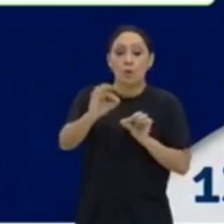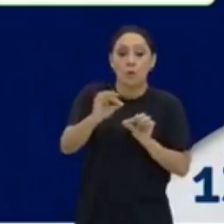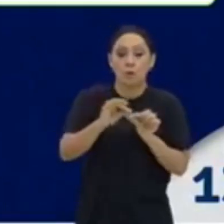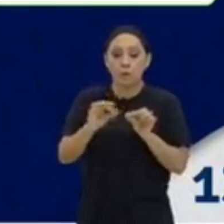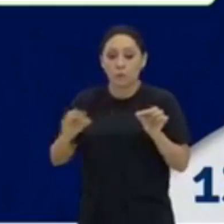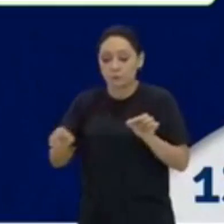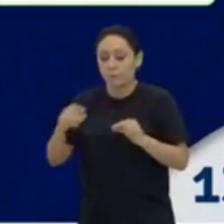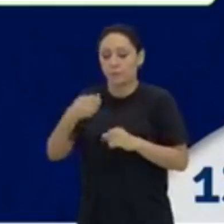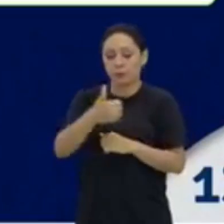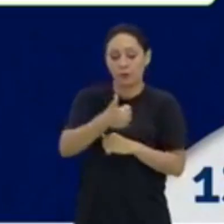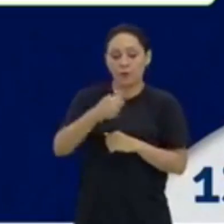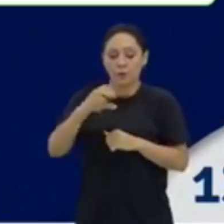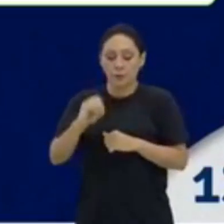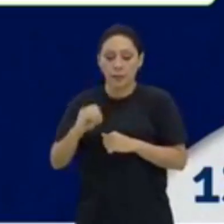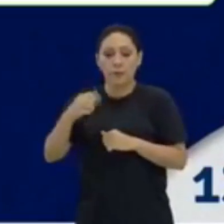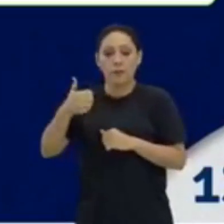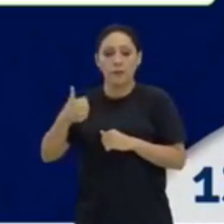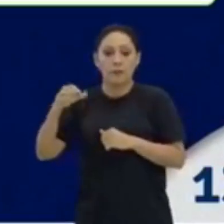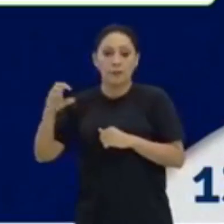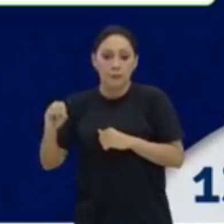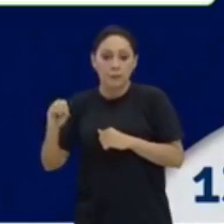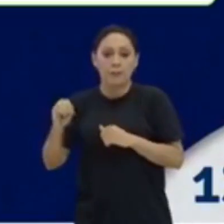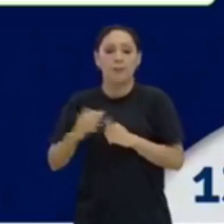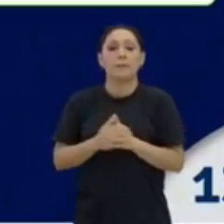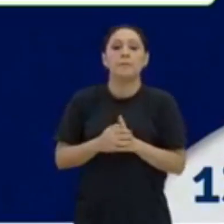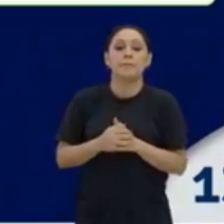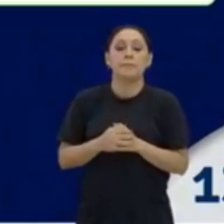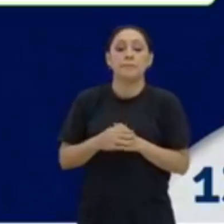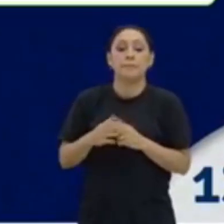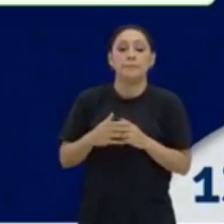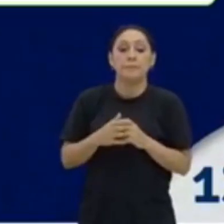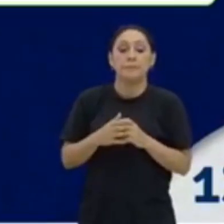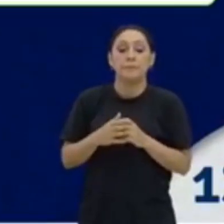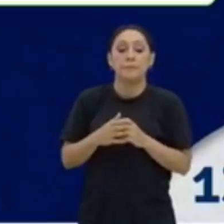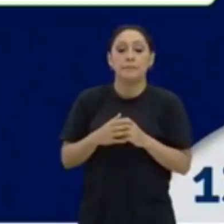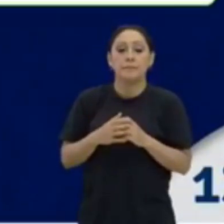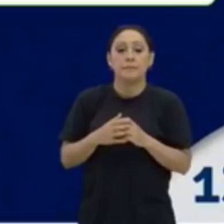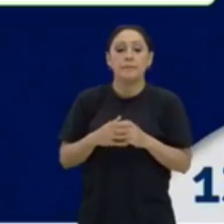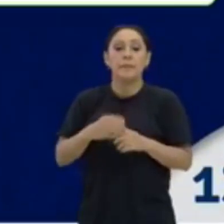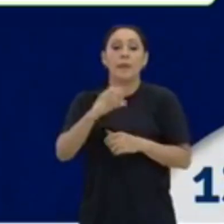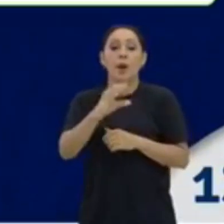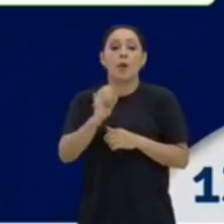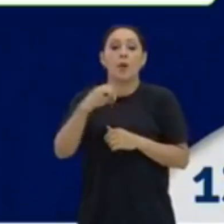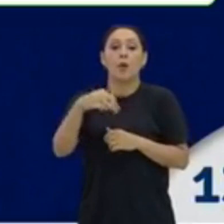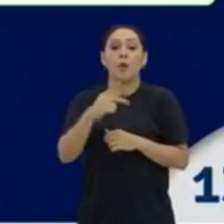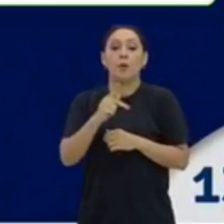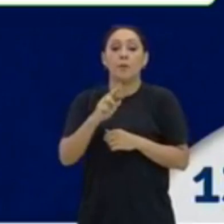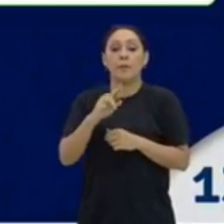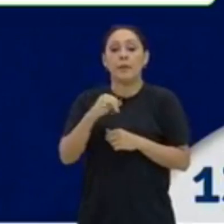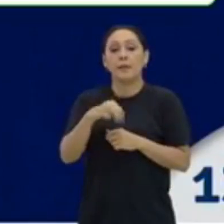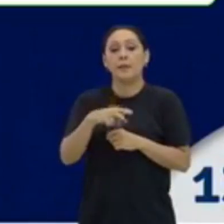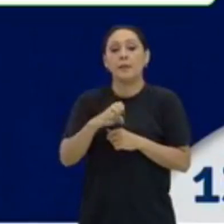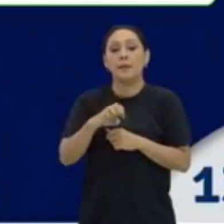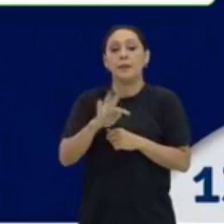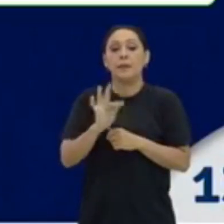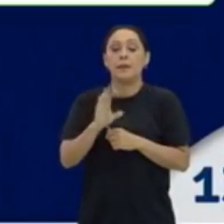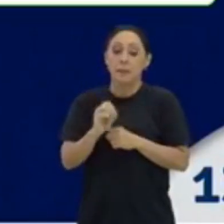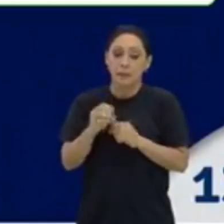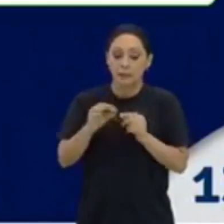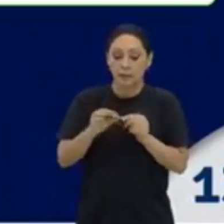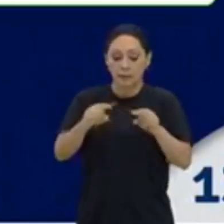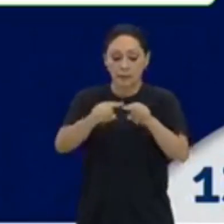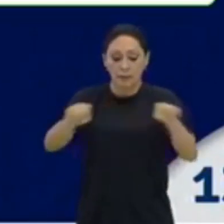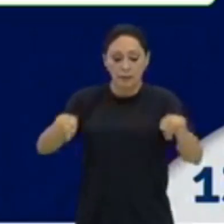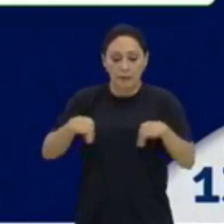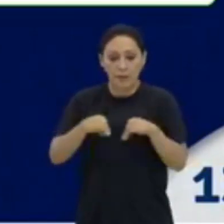em 10. Do maior para o menor, do menor para o maior, vai de 10 em 10. Comprimento. Quando dizemos que a largura de uma sala é igual a